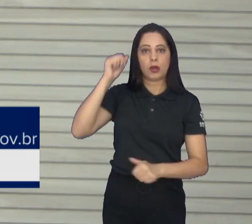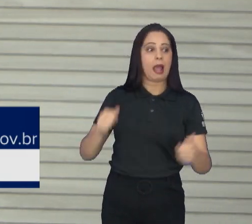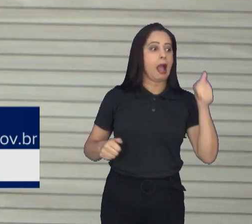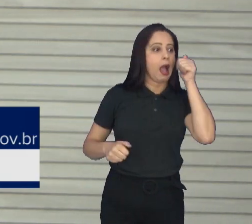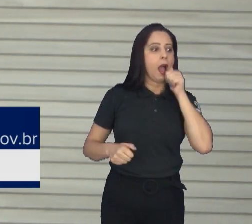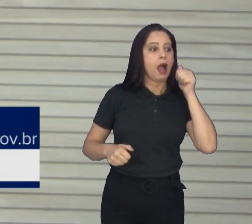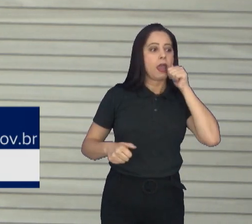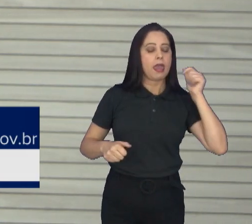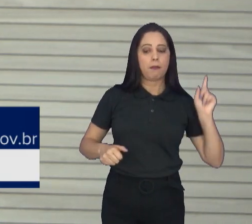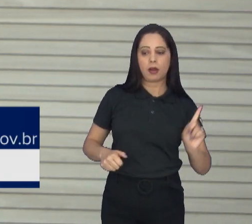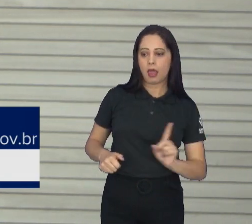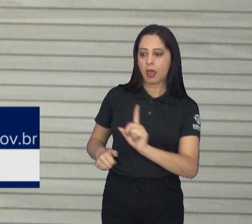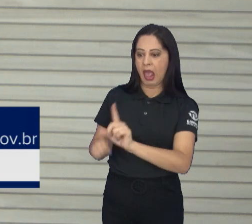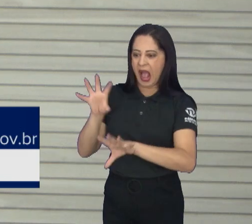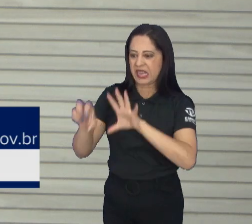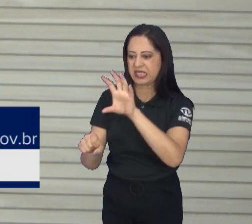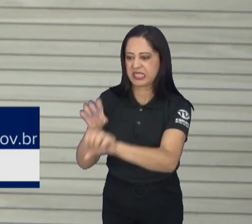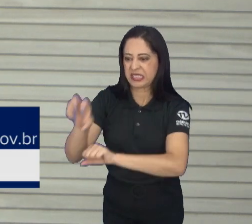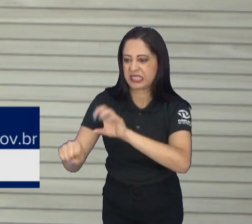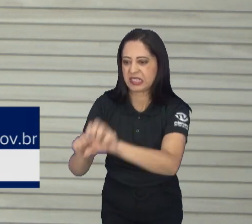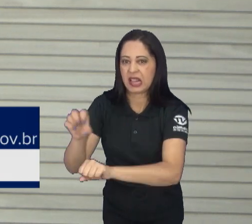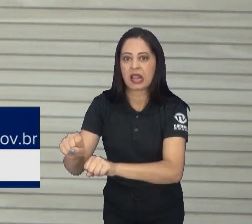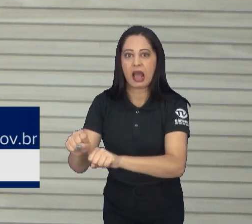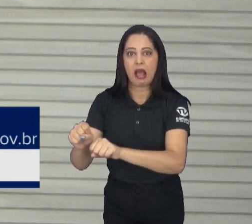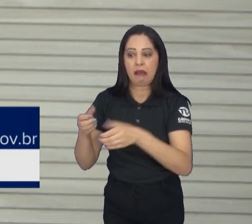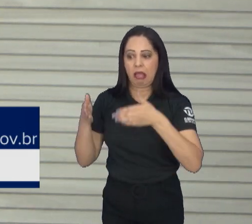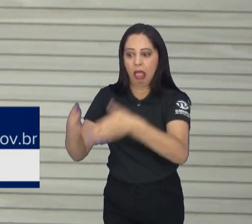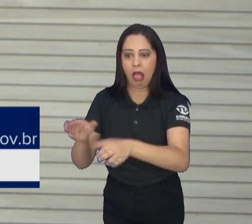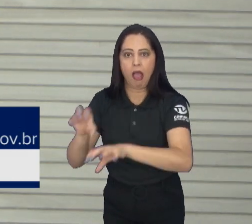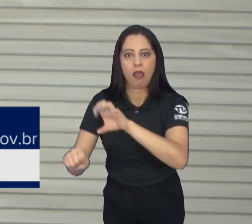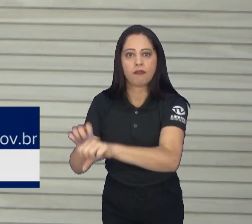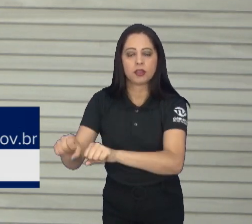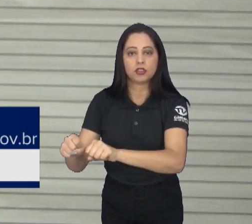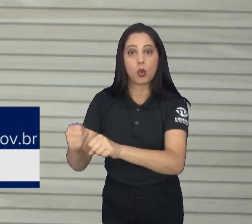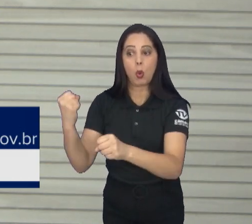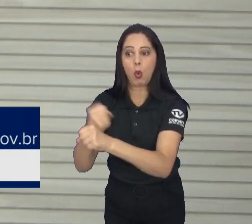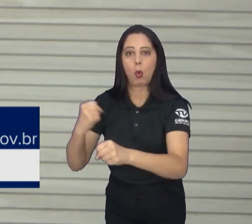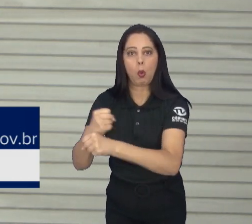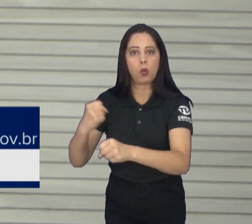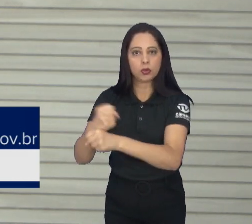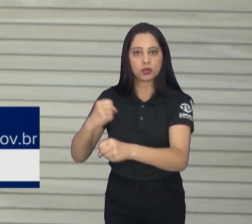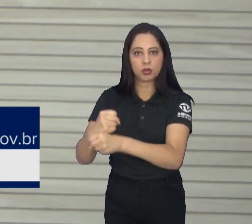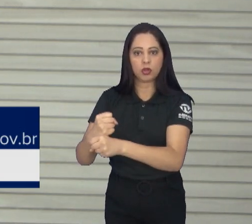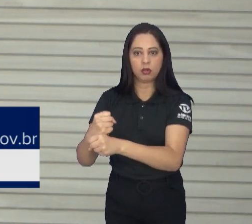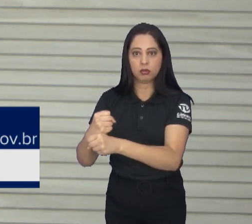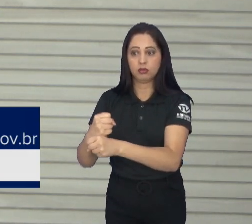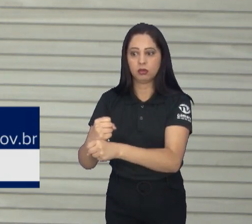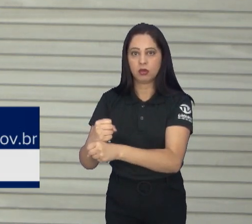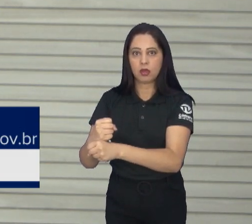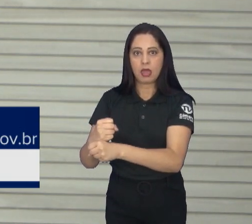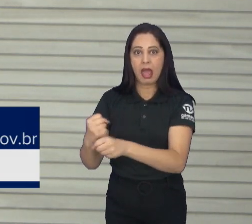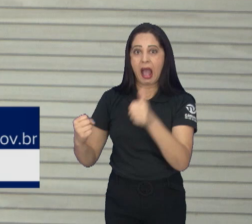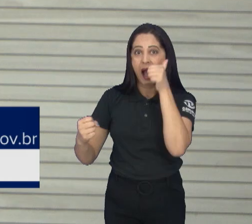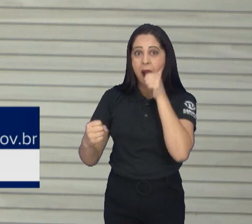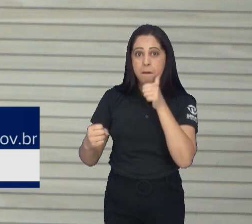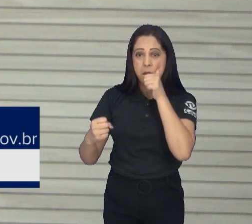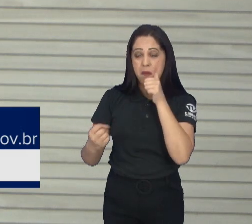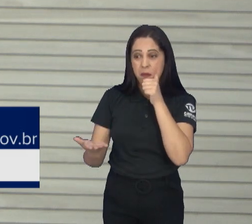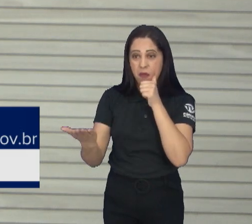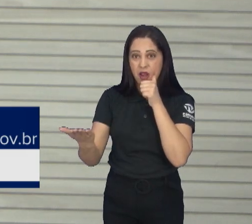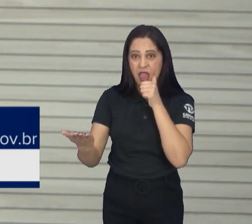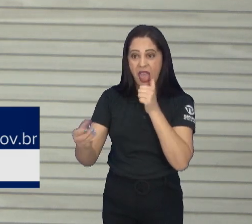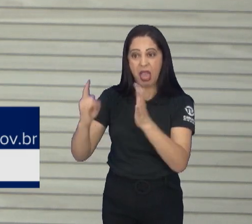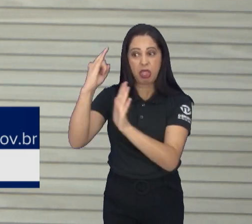Não se pode, porque não, a área foi invadida, né? Não se tem os documentos que comprovam e não se